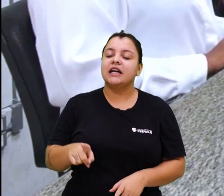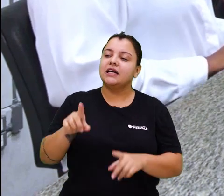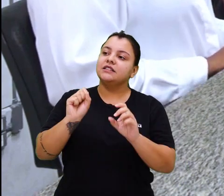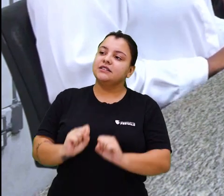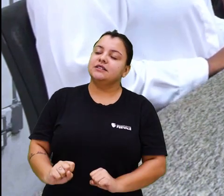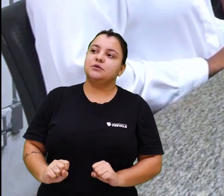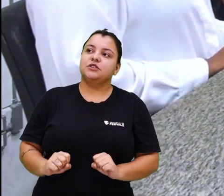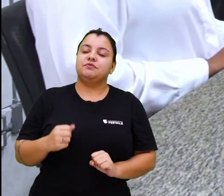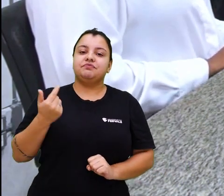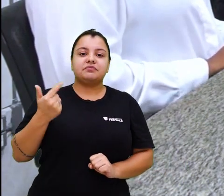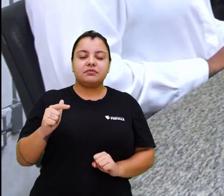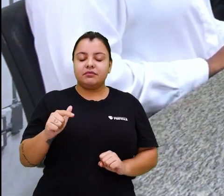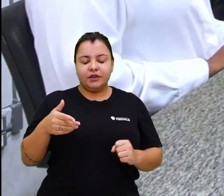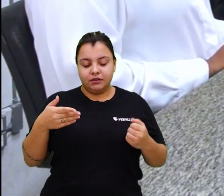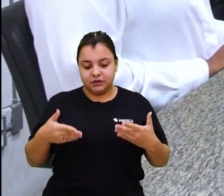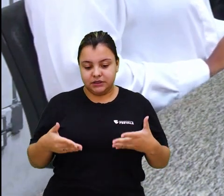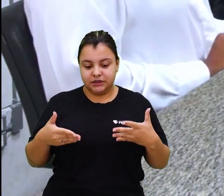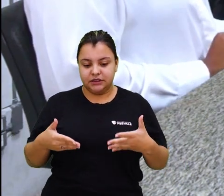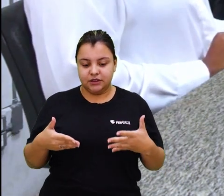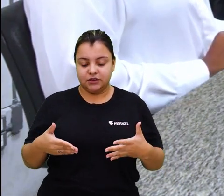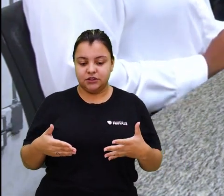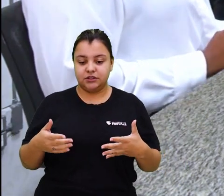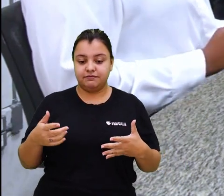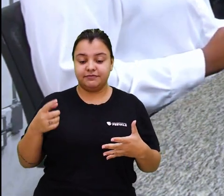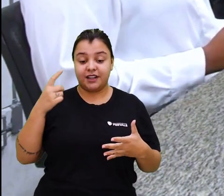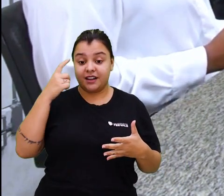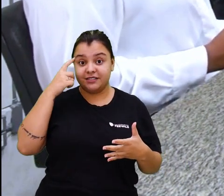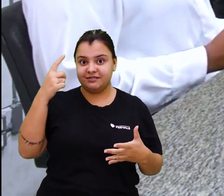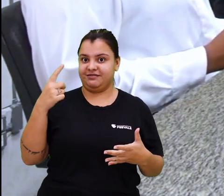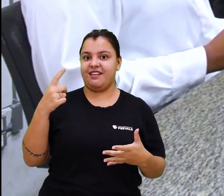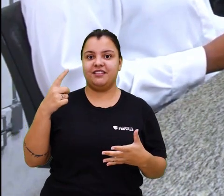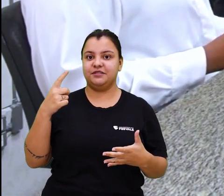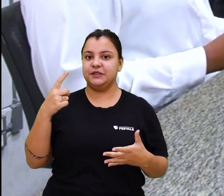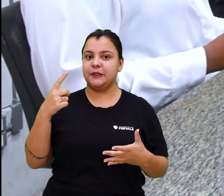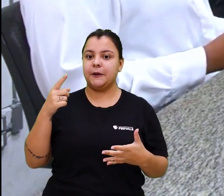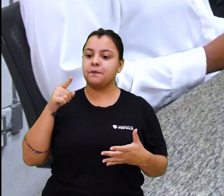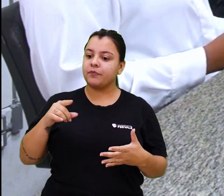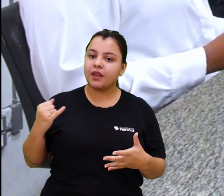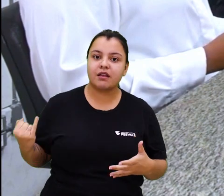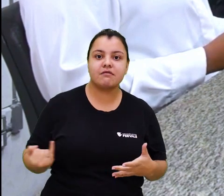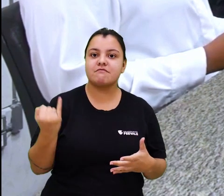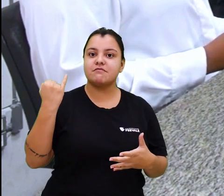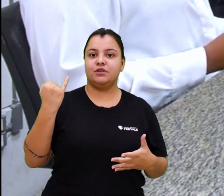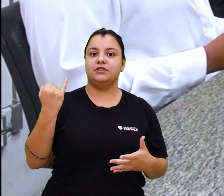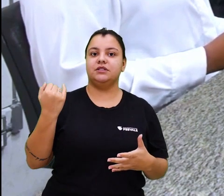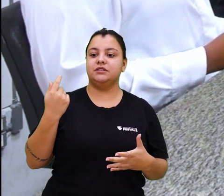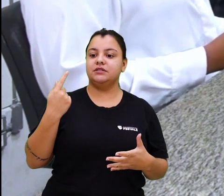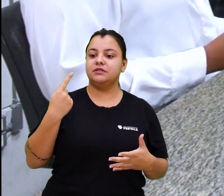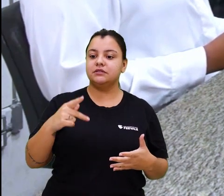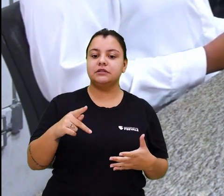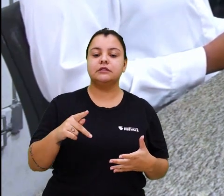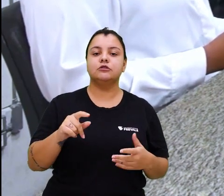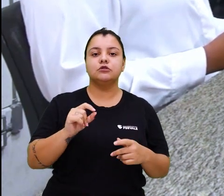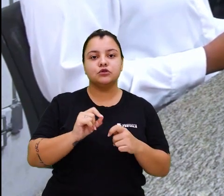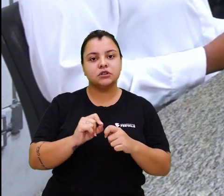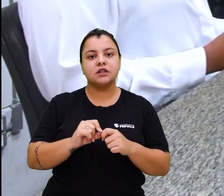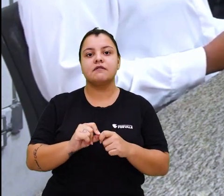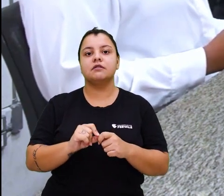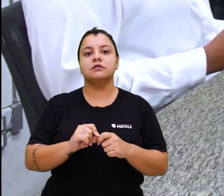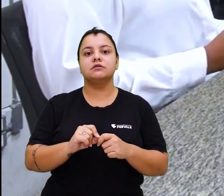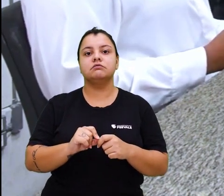ter muito hoje a noção de da da importância dessas ações que tu tem